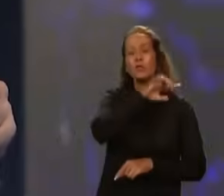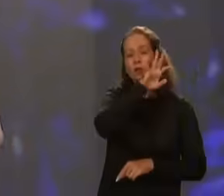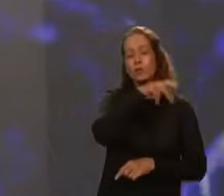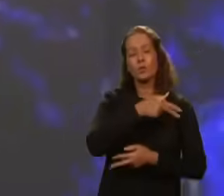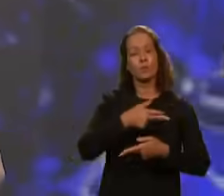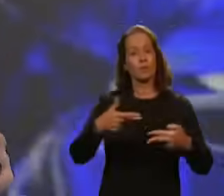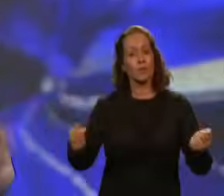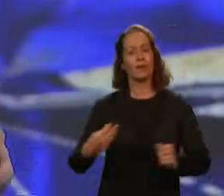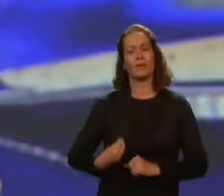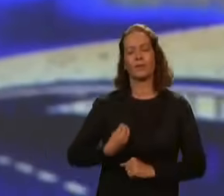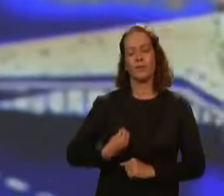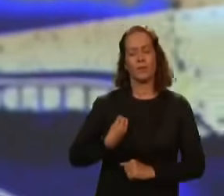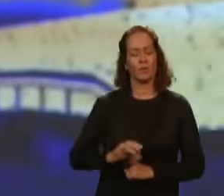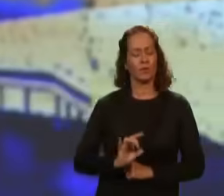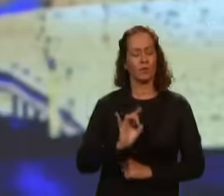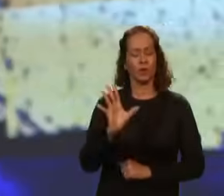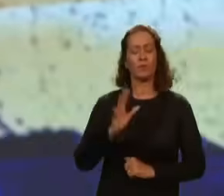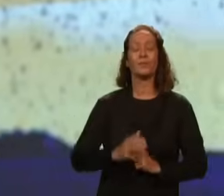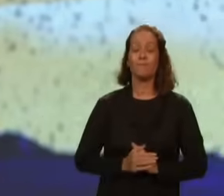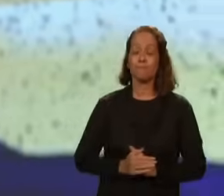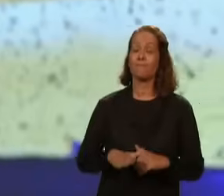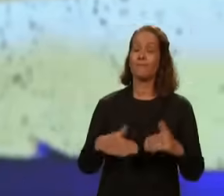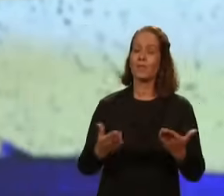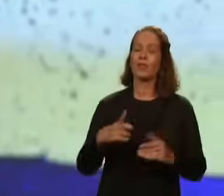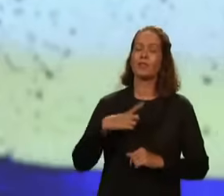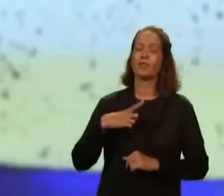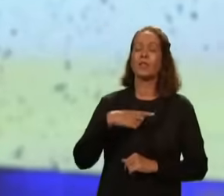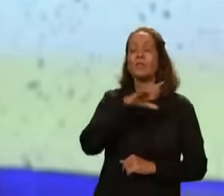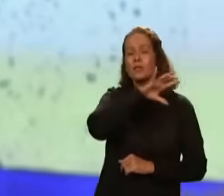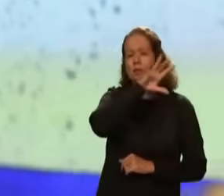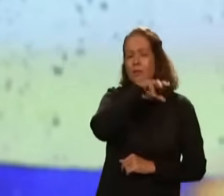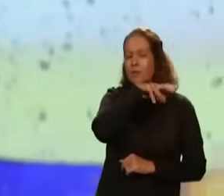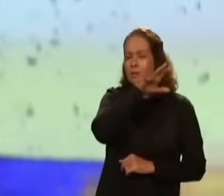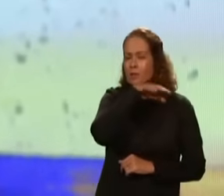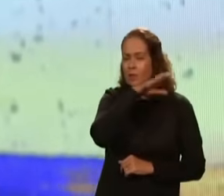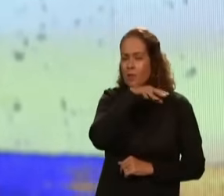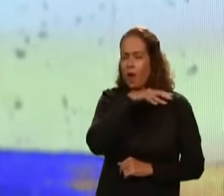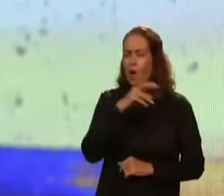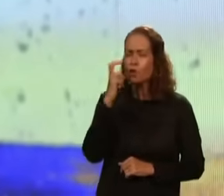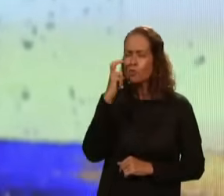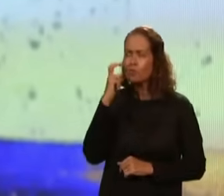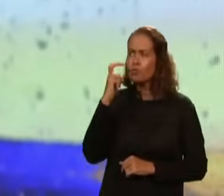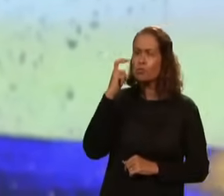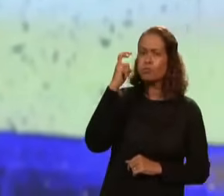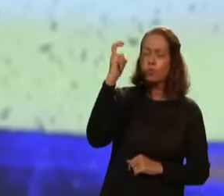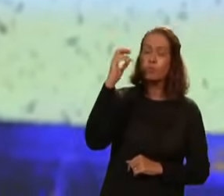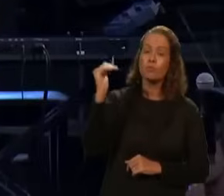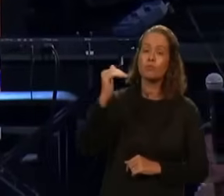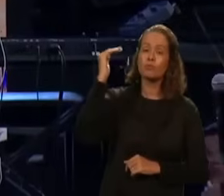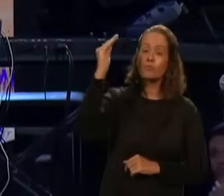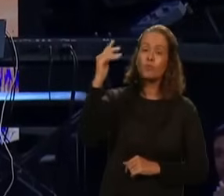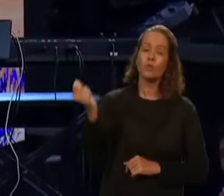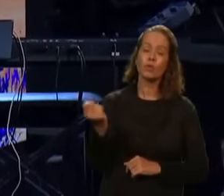né? Isso prova que tem animal com QI superior a nós.